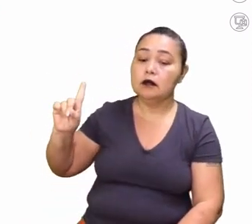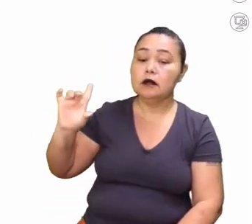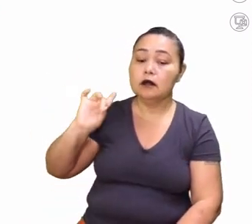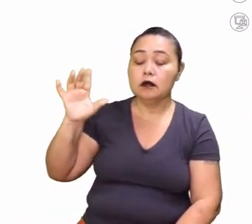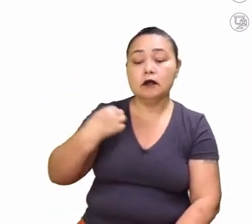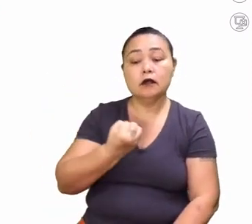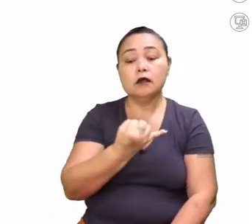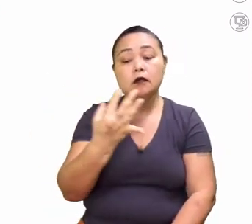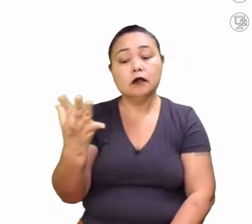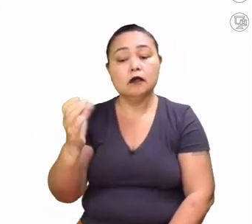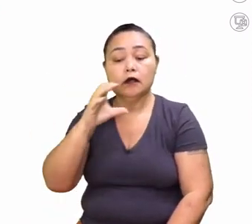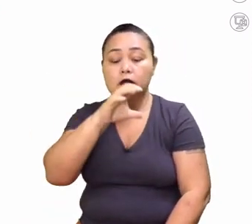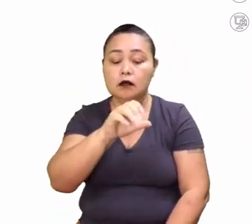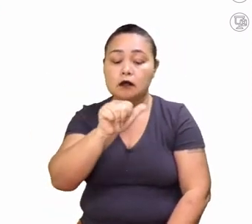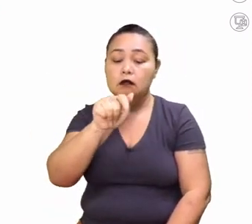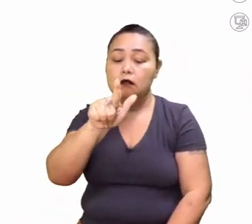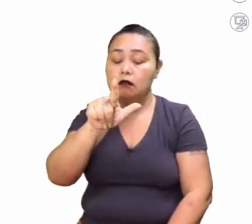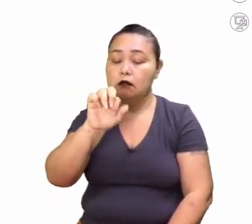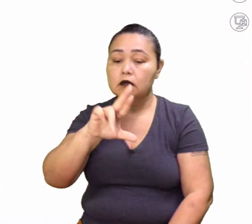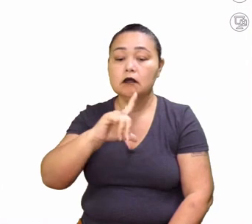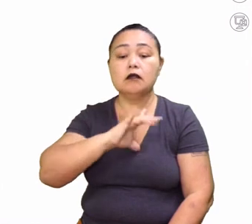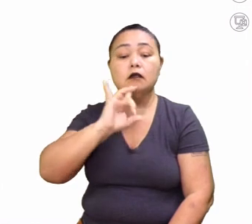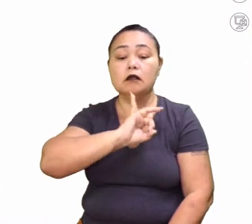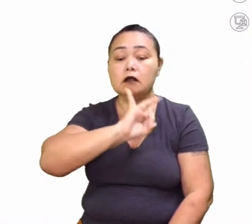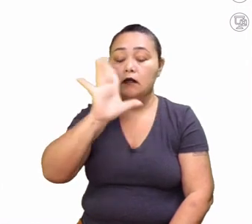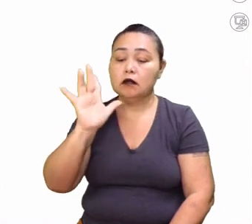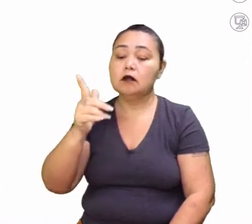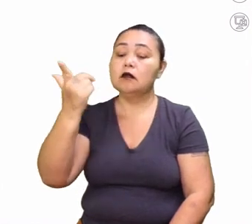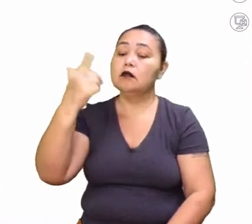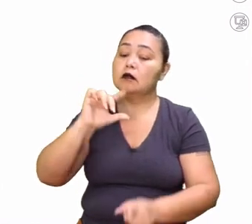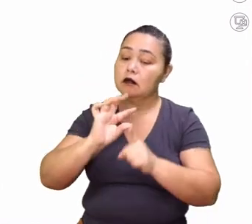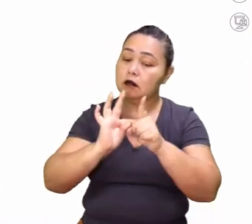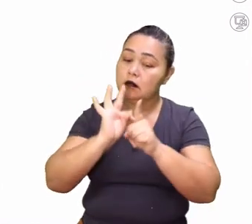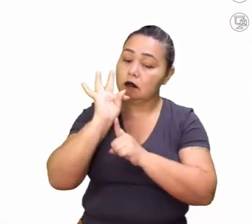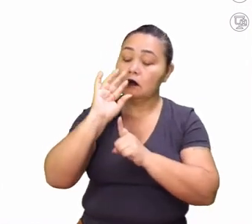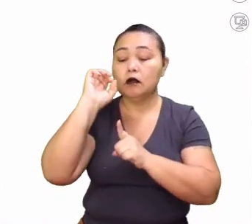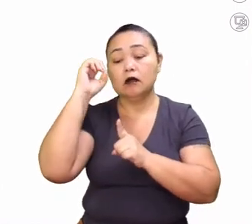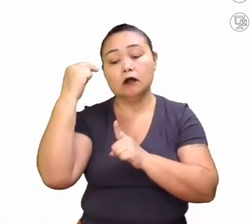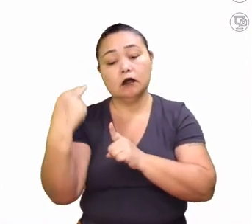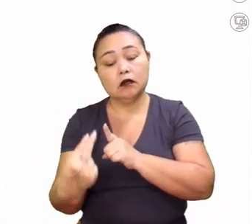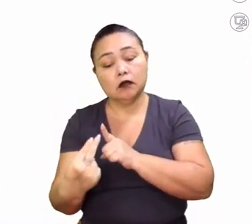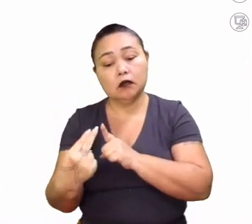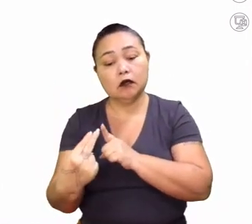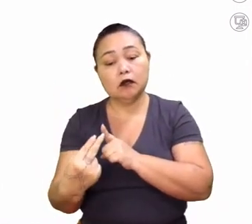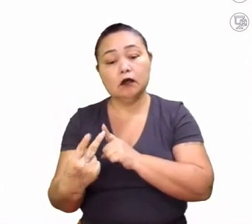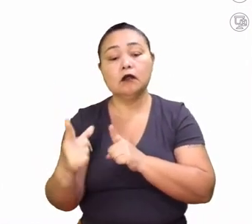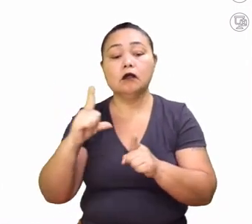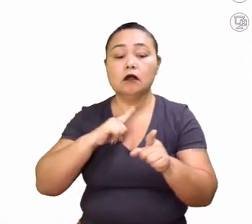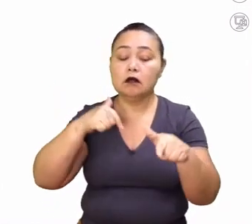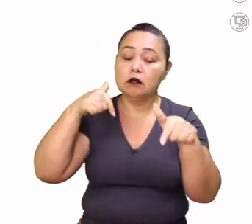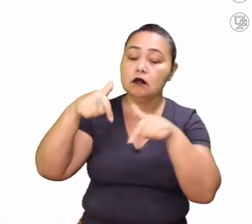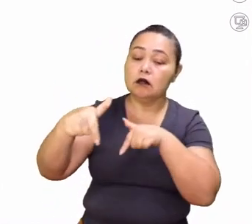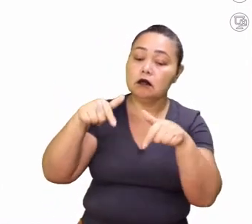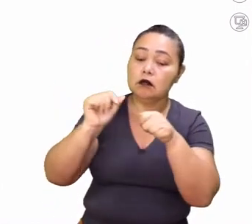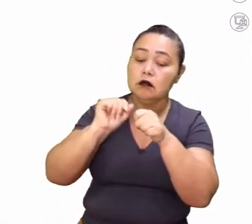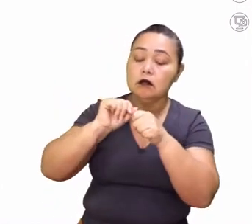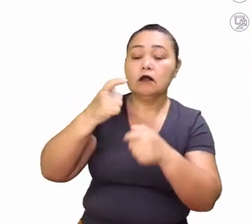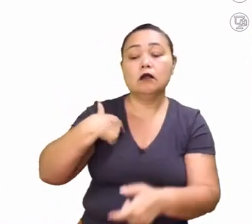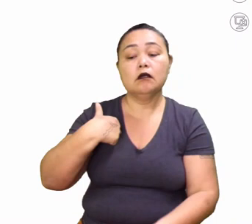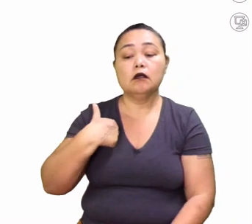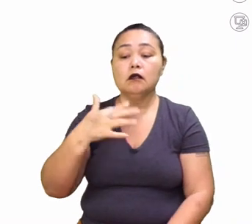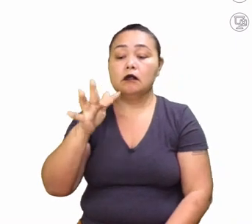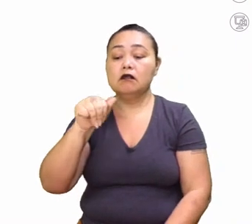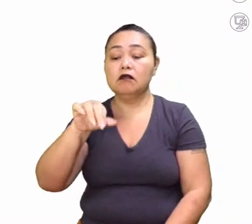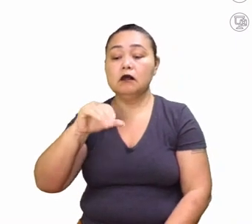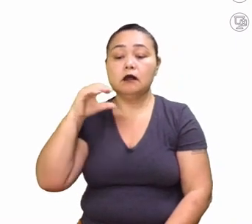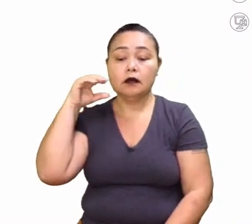com a quantidade de calor só com a as temperaturas ou se tiver o trabalho e a quantidade de calor da fonte quente